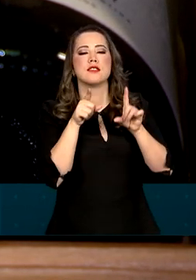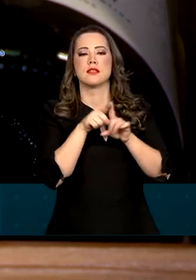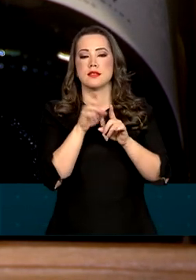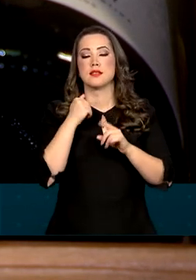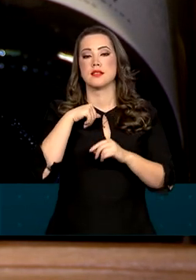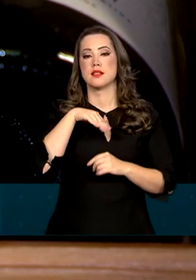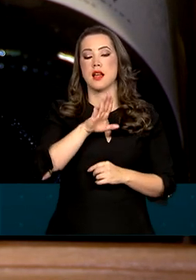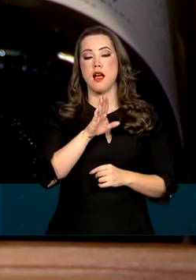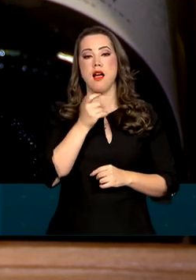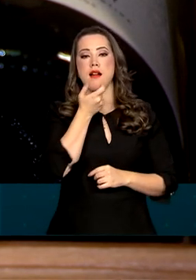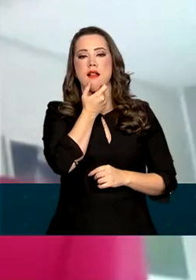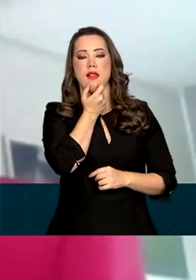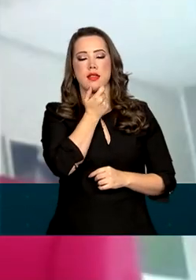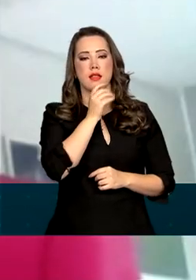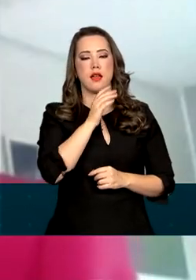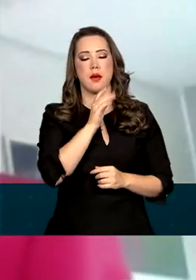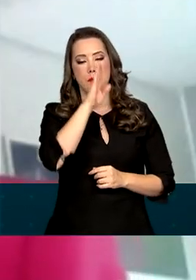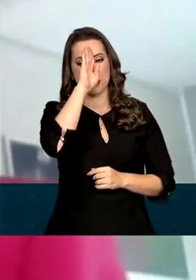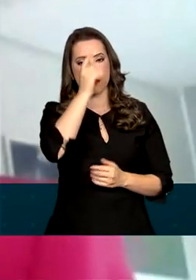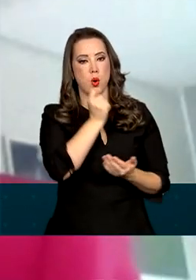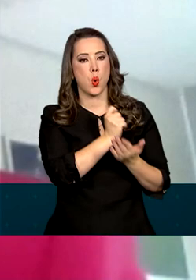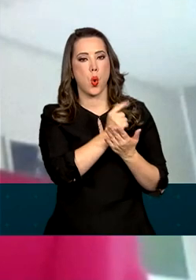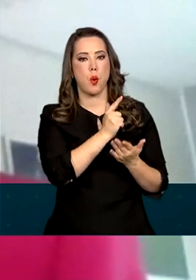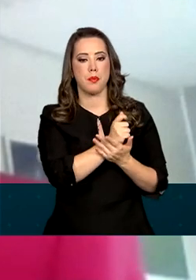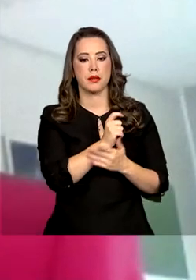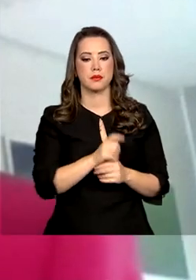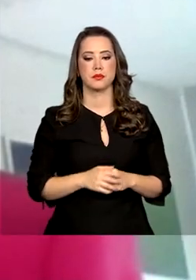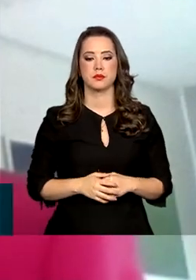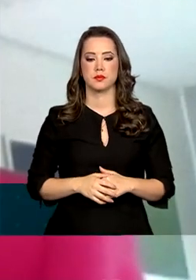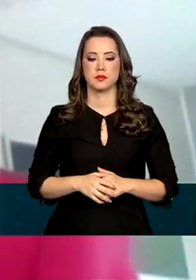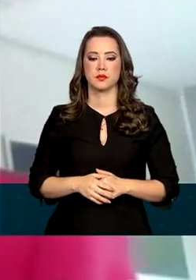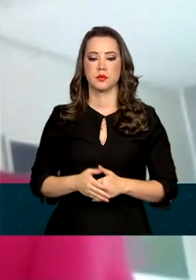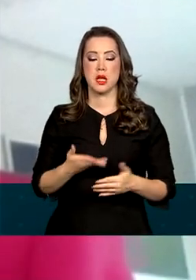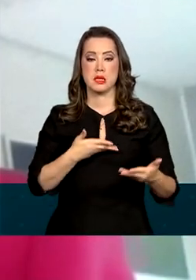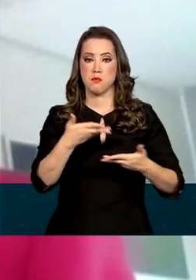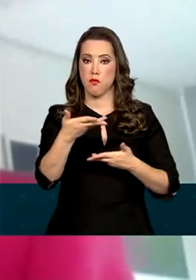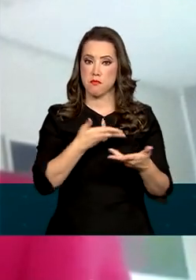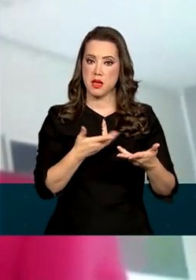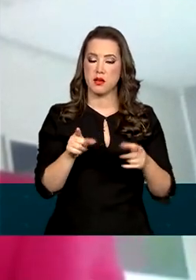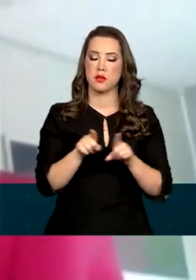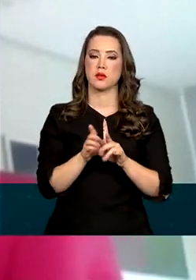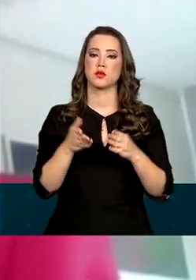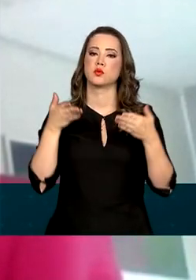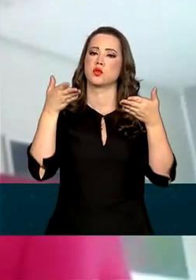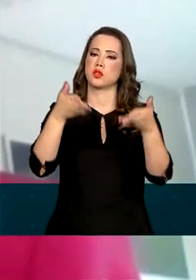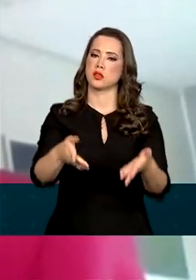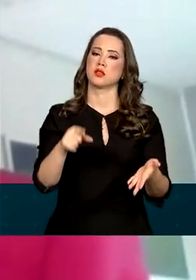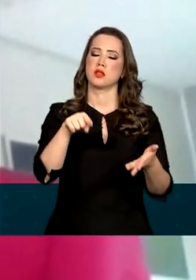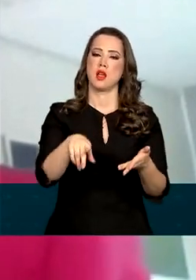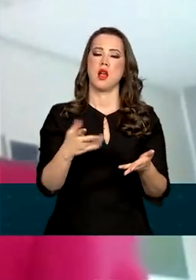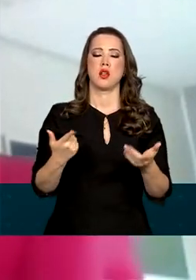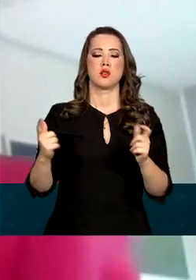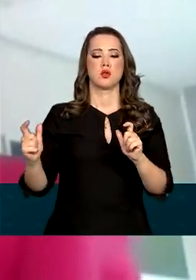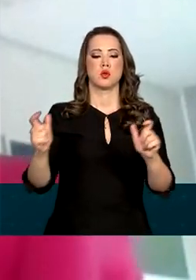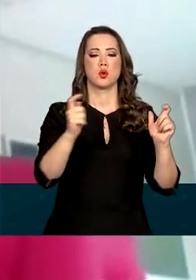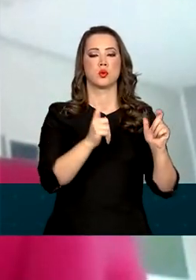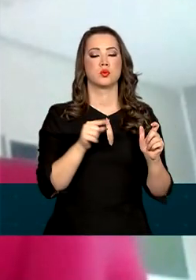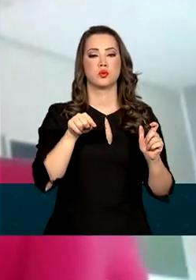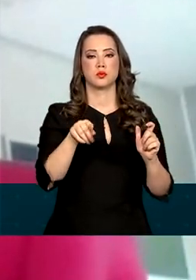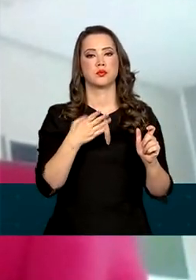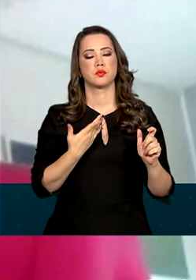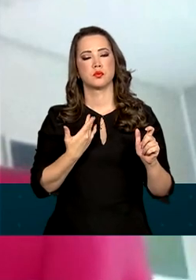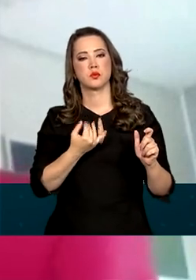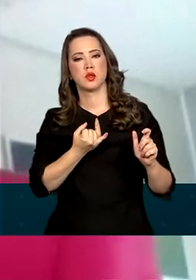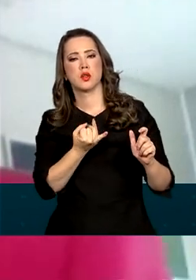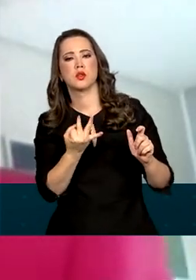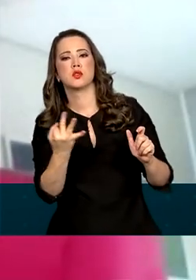comprador externo esse movimento de participar desses grandes pavilhões E participar